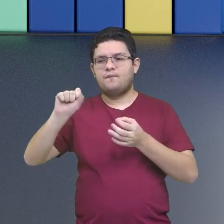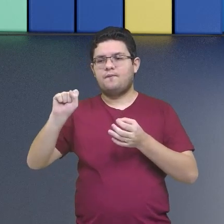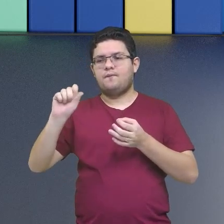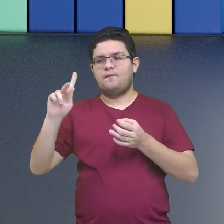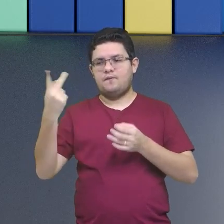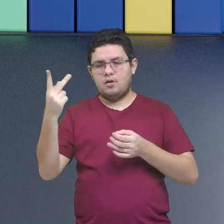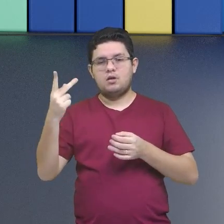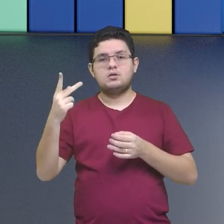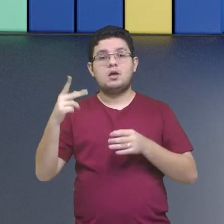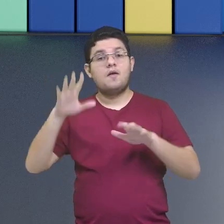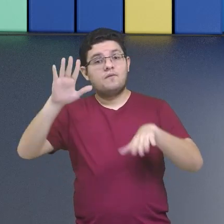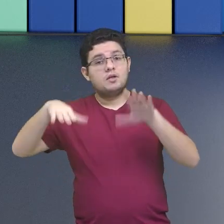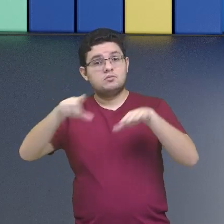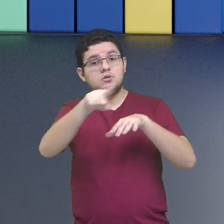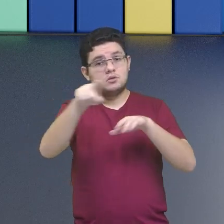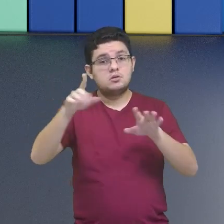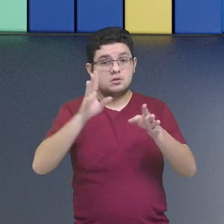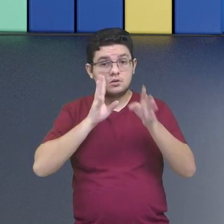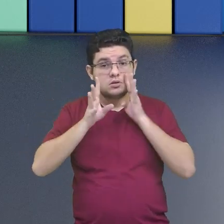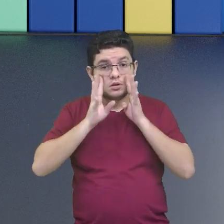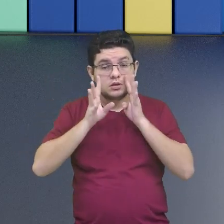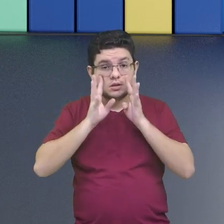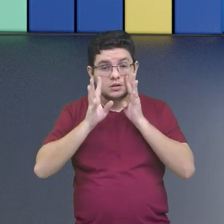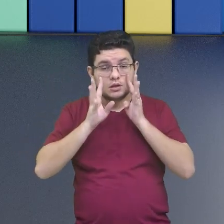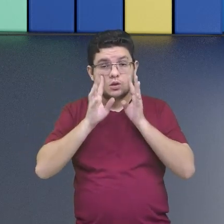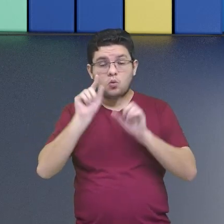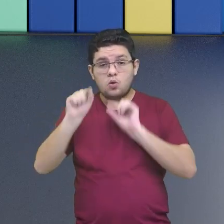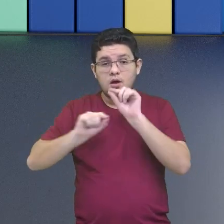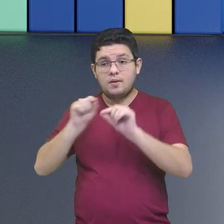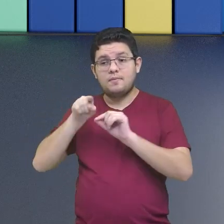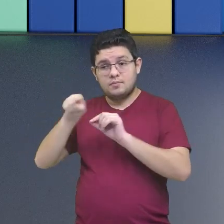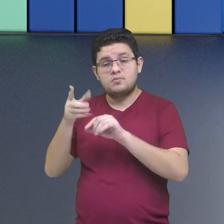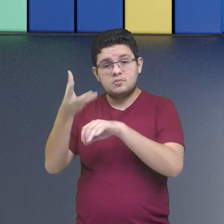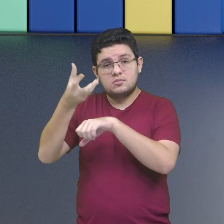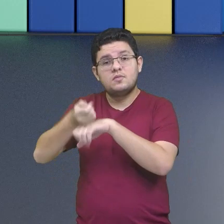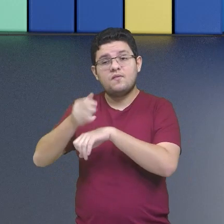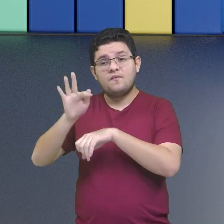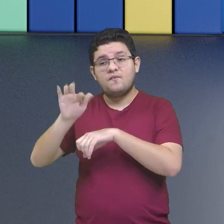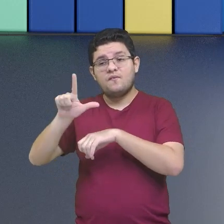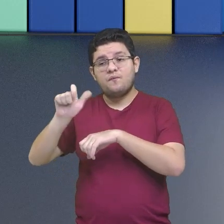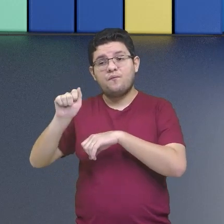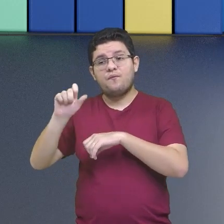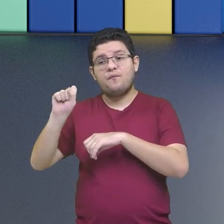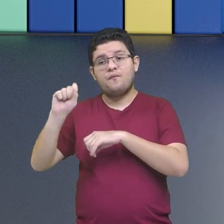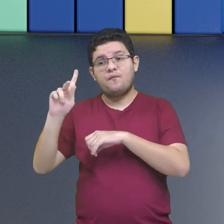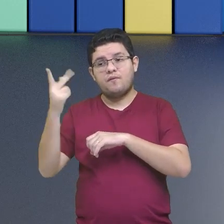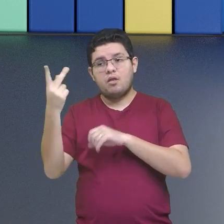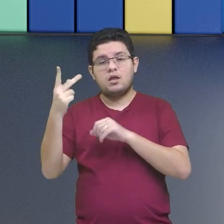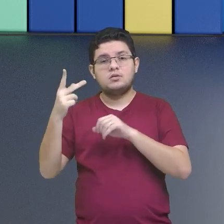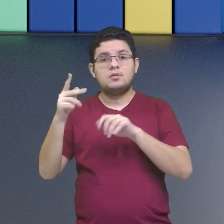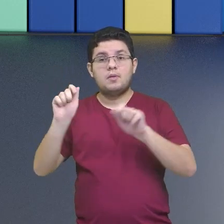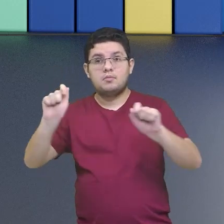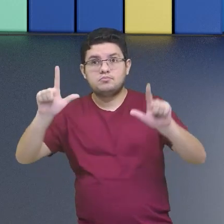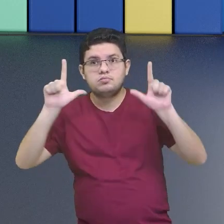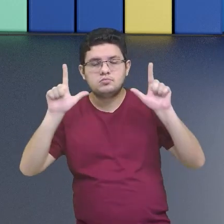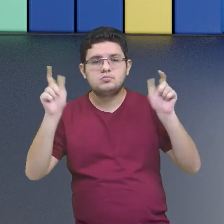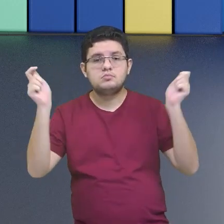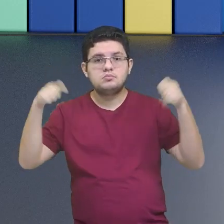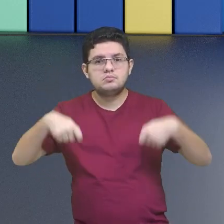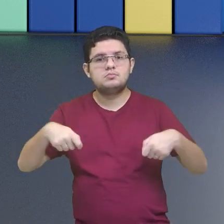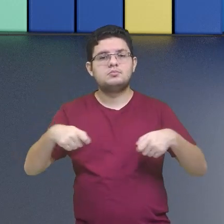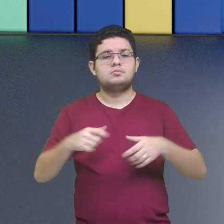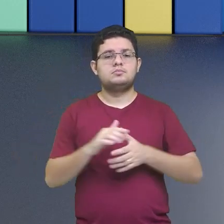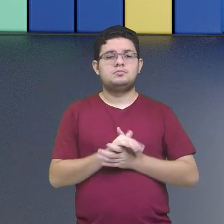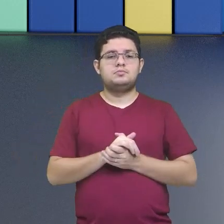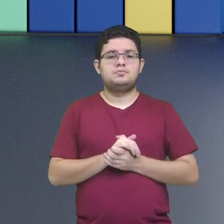tá bom? Mas fica aí franqueado para vocês visitarem o site, tá bom? E ter ali toda uma informação em